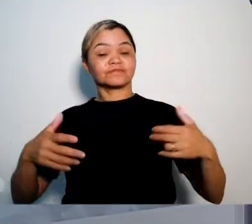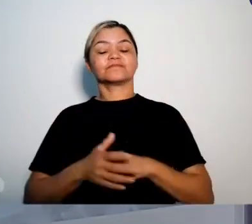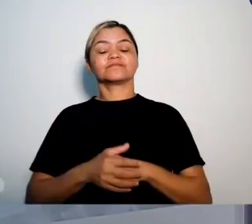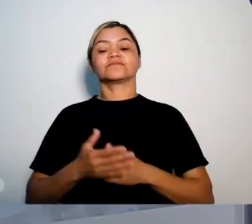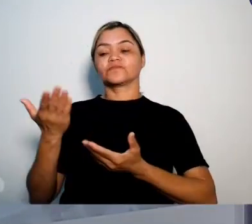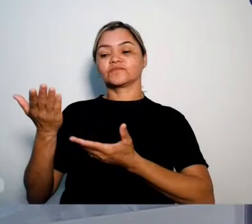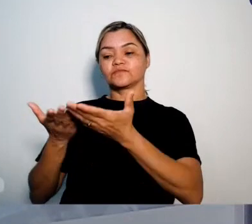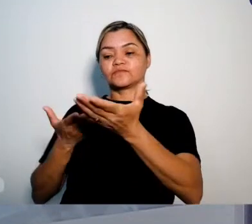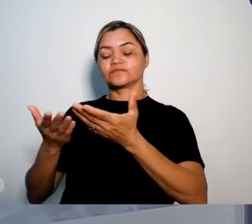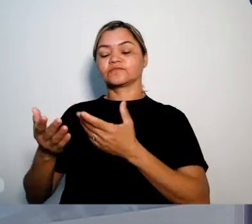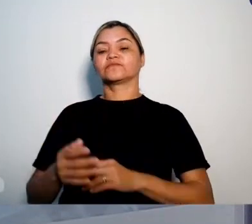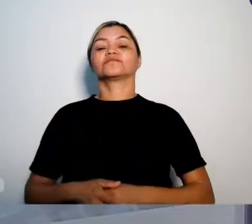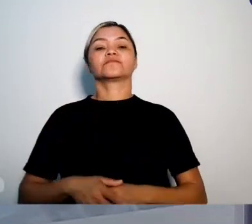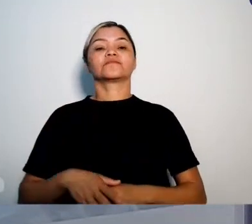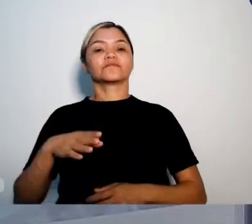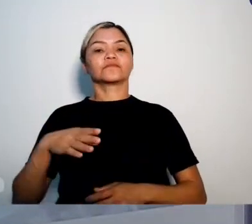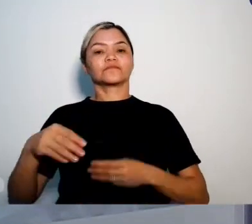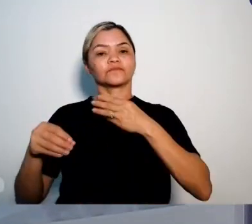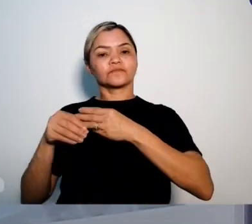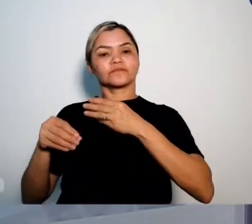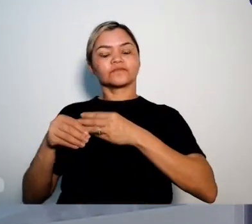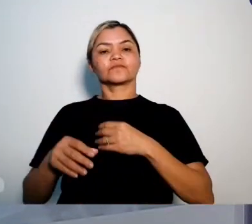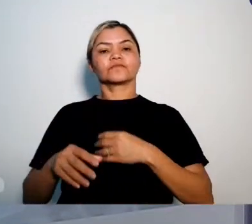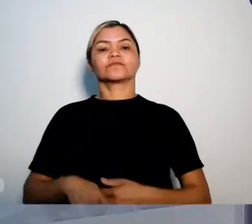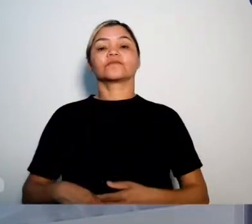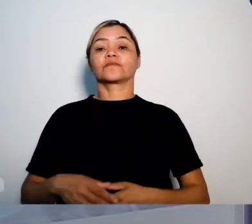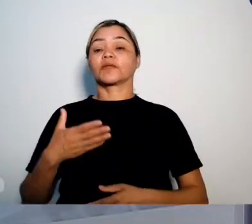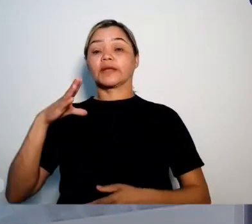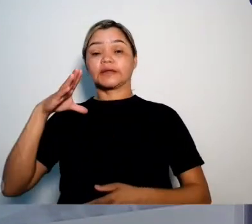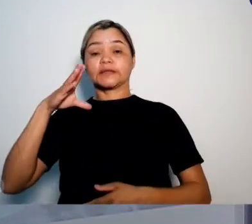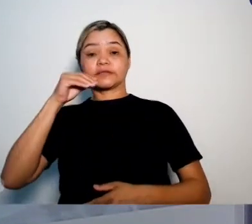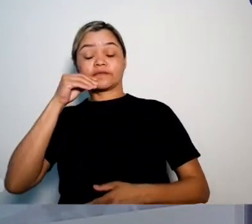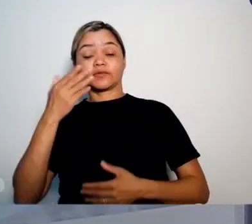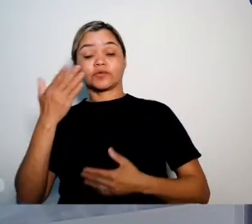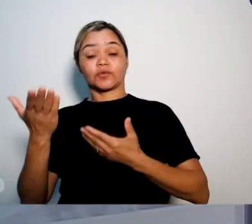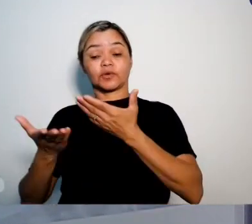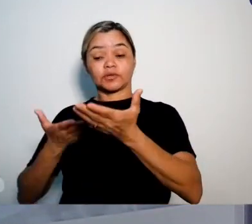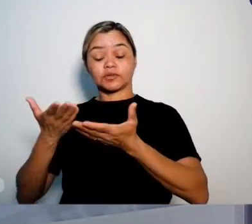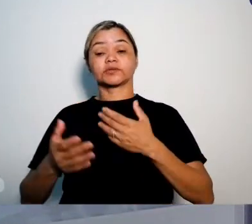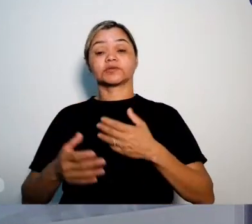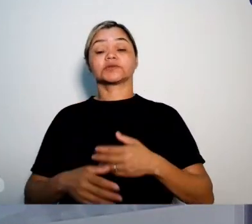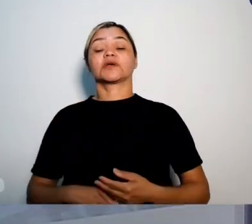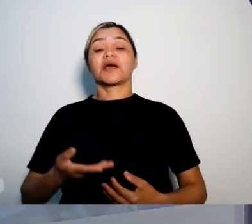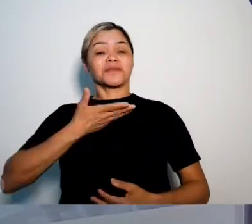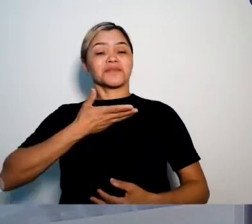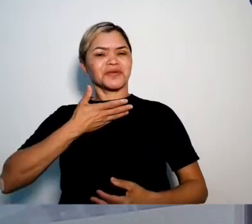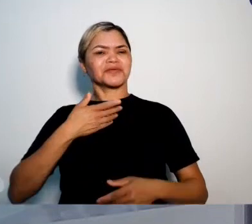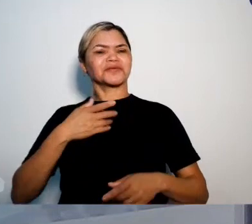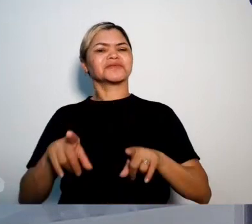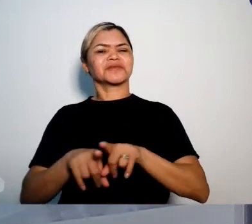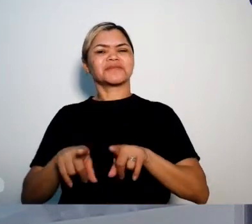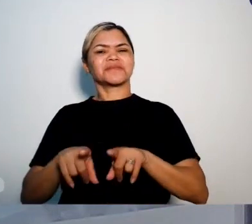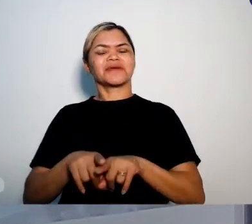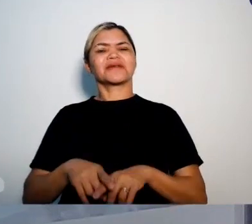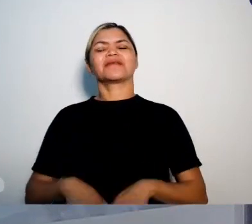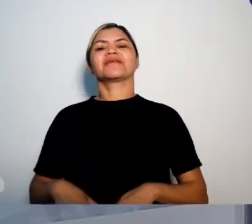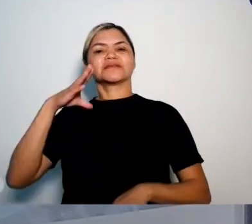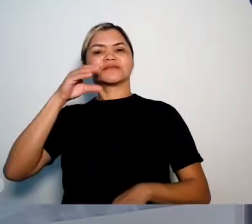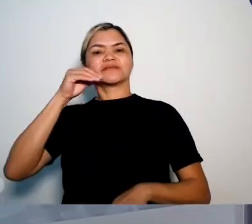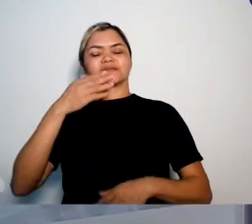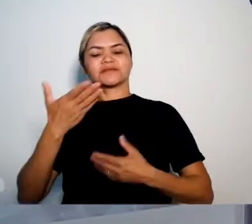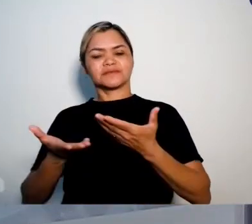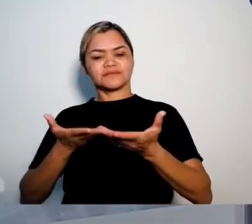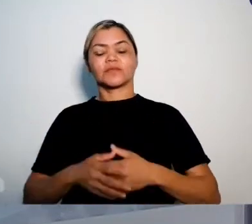públicos. Servidores públicos, caros colegas, né? Sou também dessa categoria, consegui para a educação